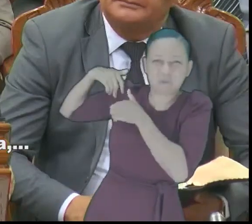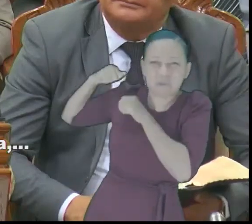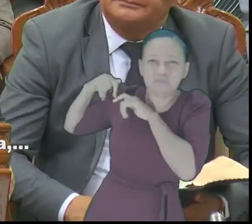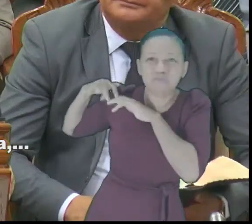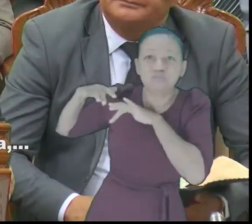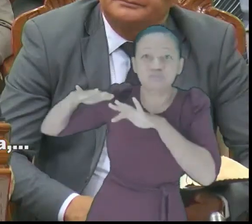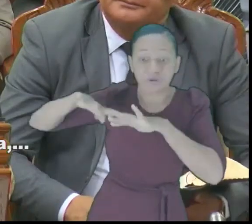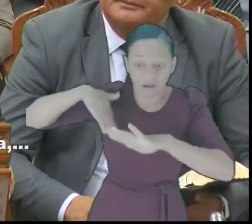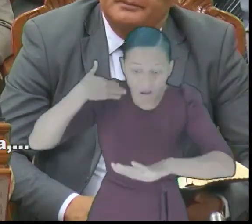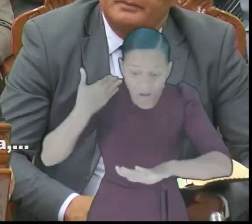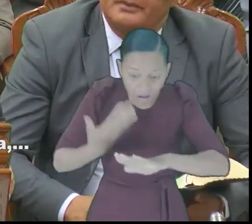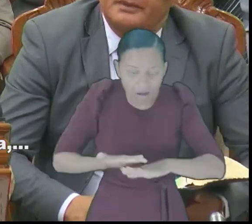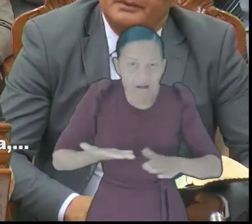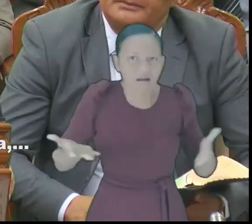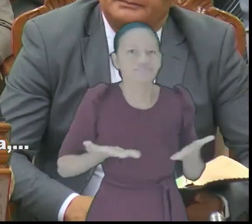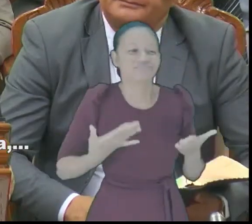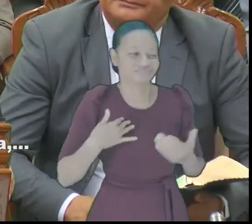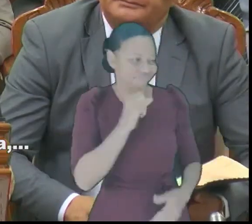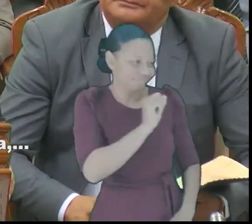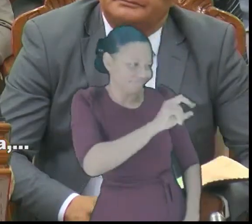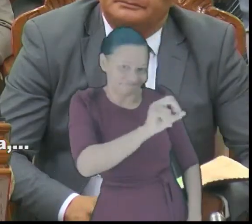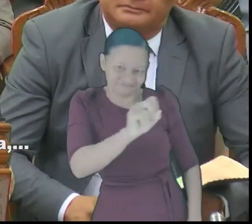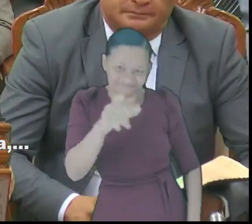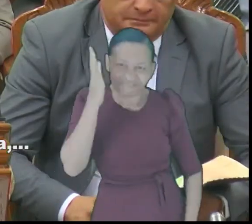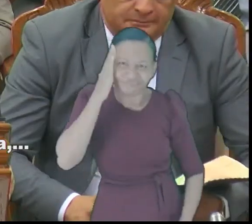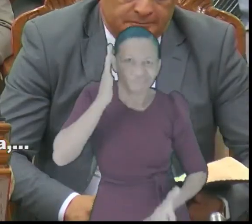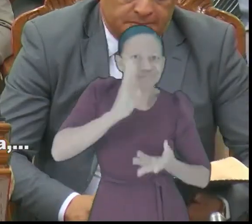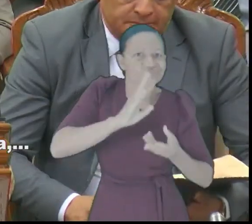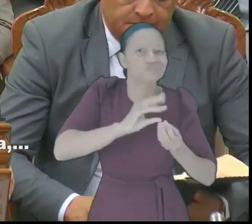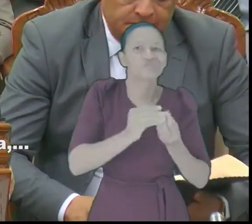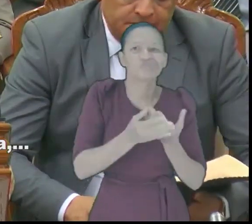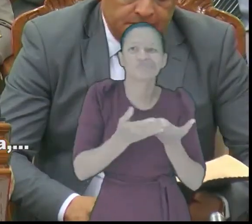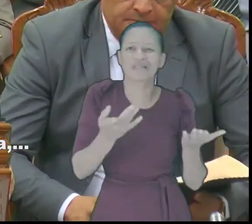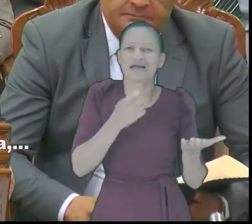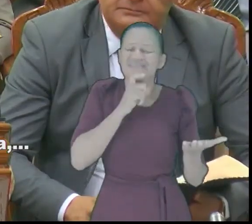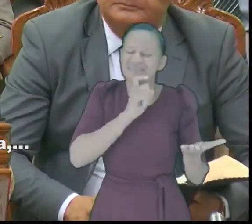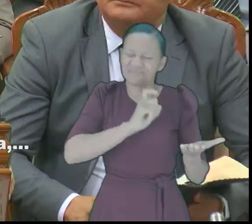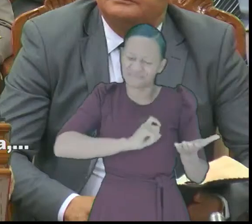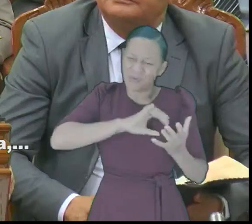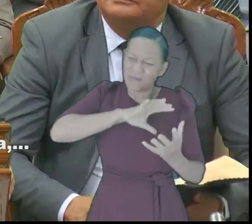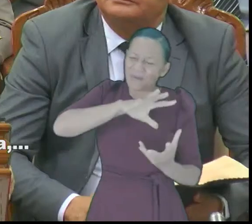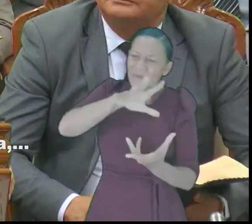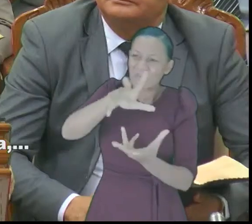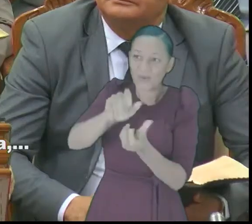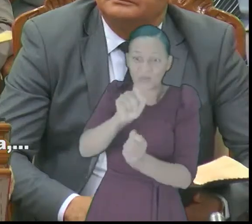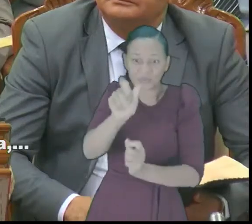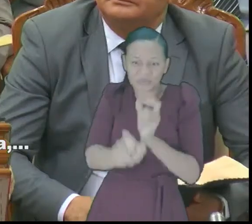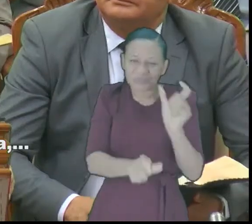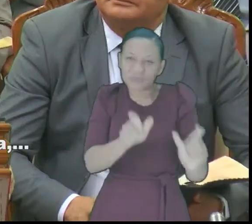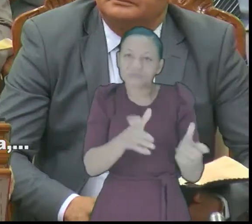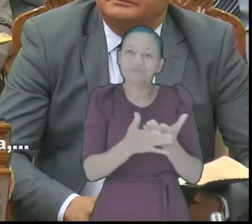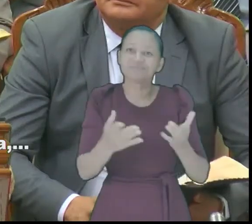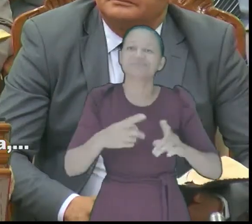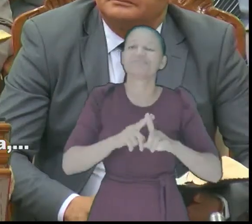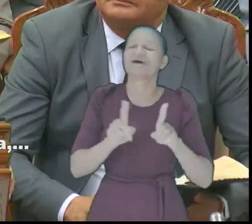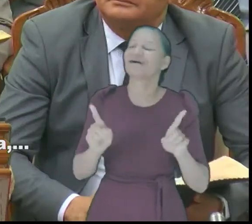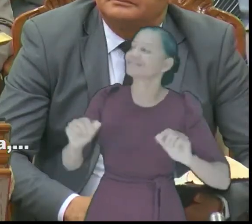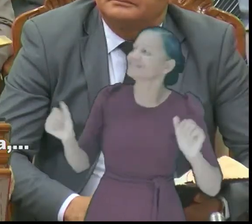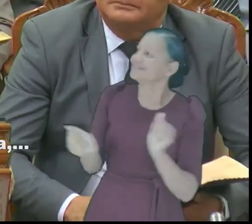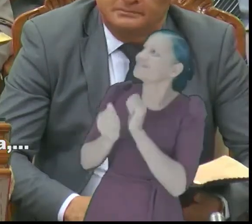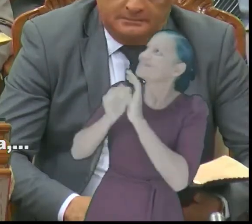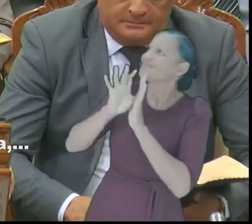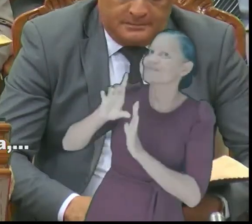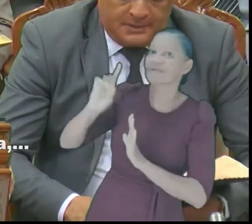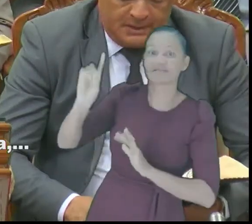sabem que está um esfriamento muito grande no mundo, e a gente ainda dá glória a Deus, porque aqui o Senhor ainda tem batizado